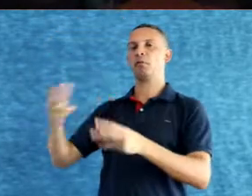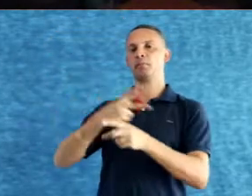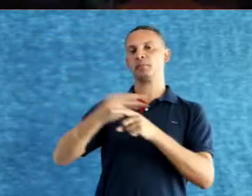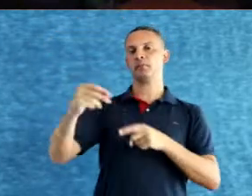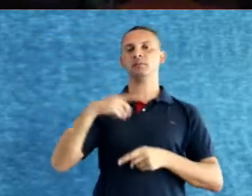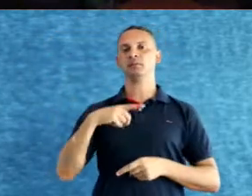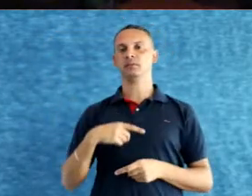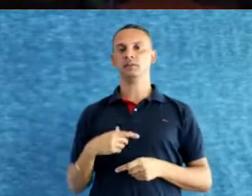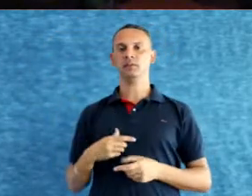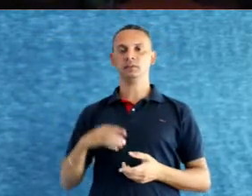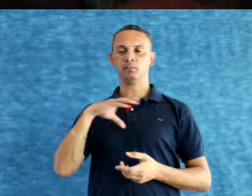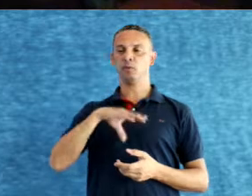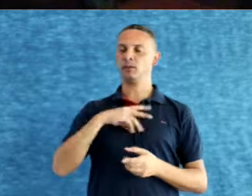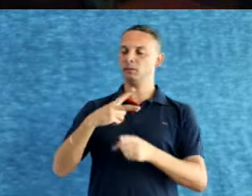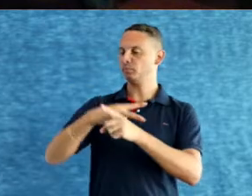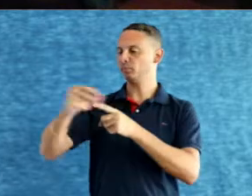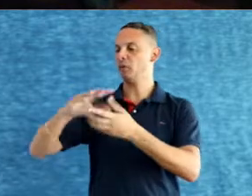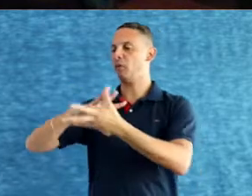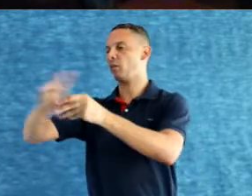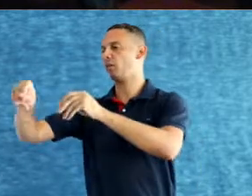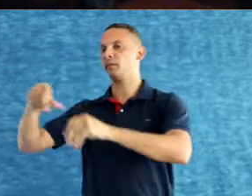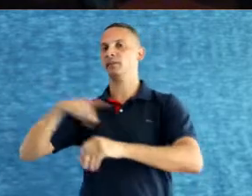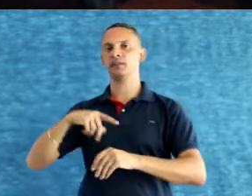Antes das palavras, primeiras palavras, alguma coisa assim.